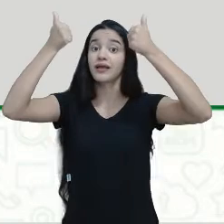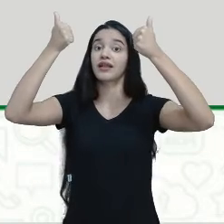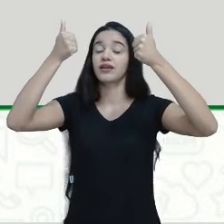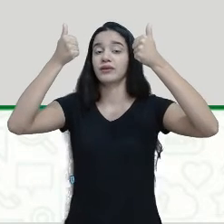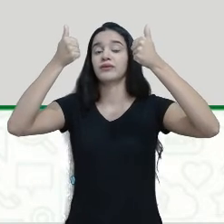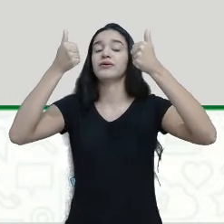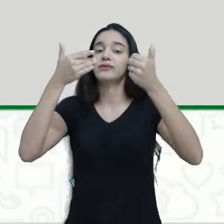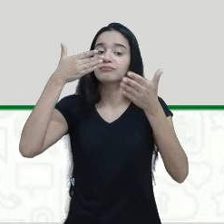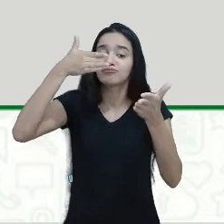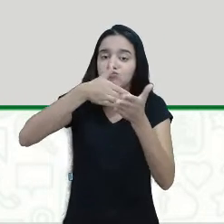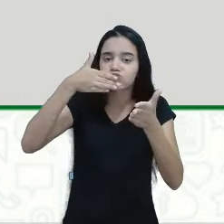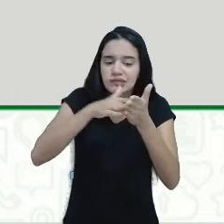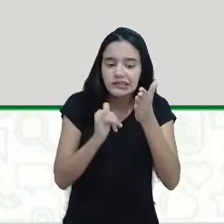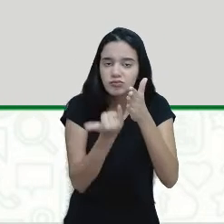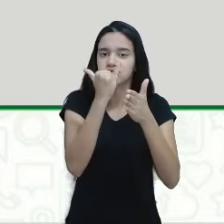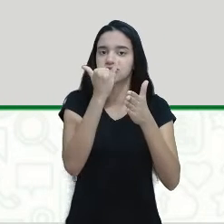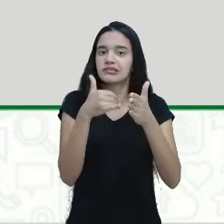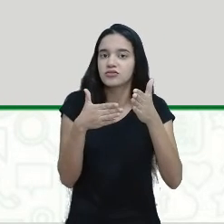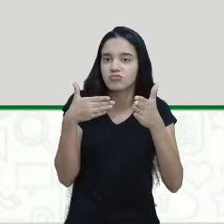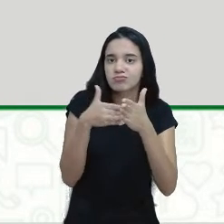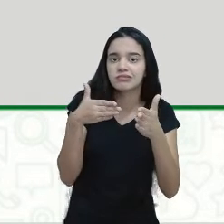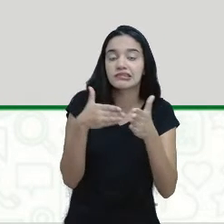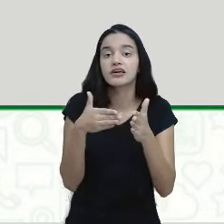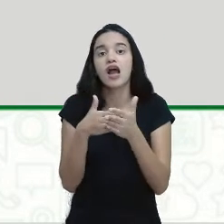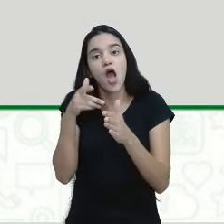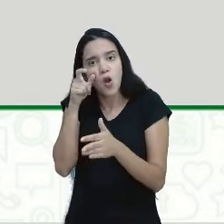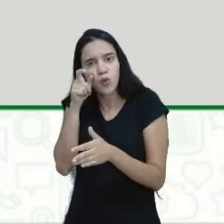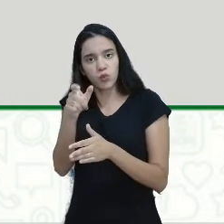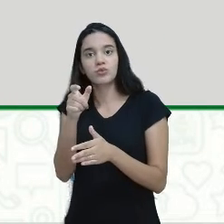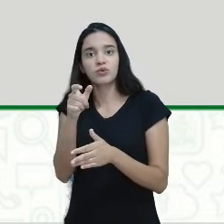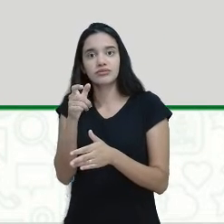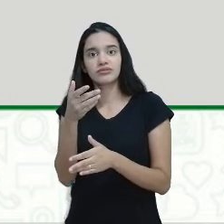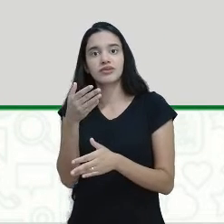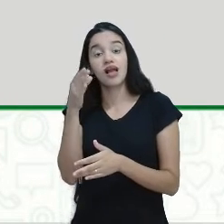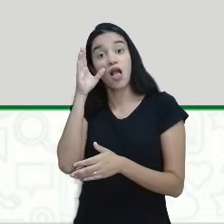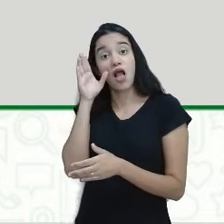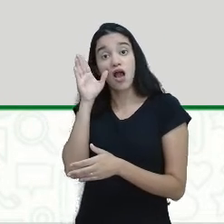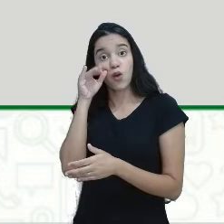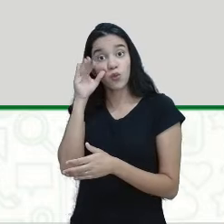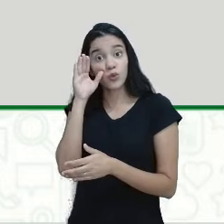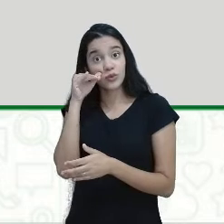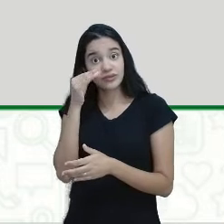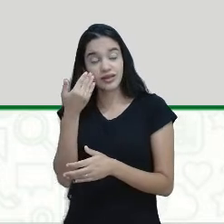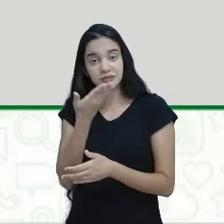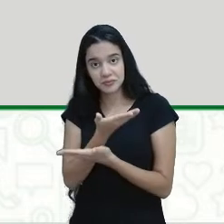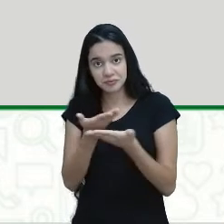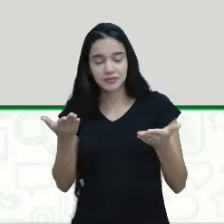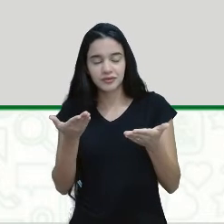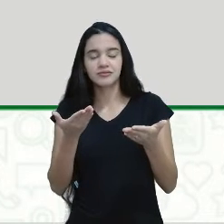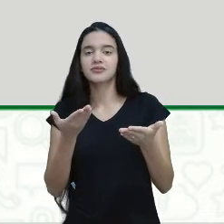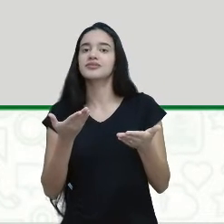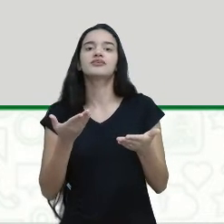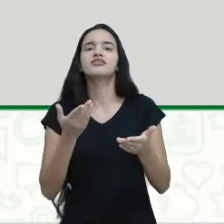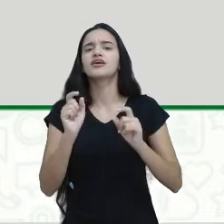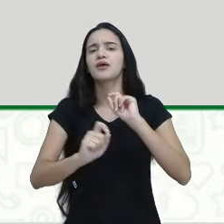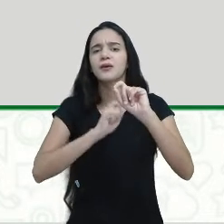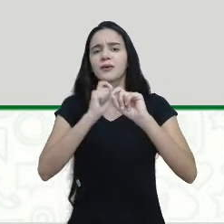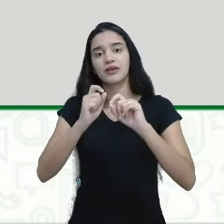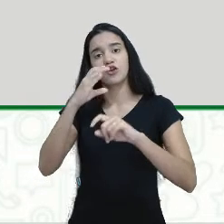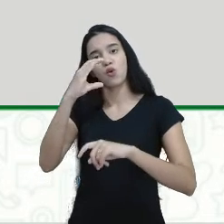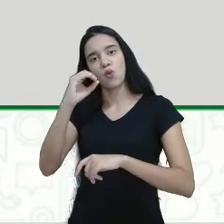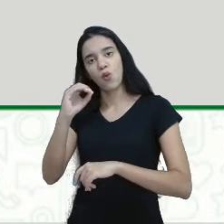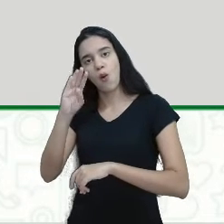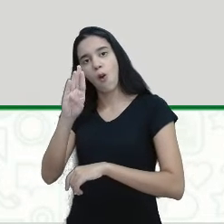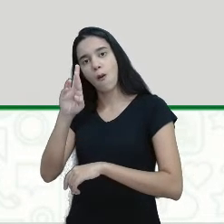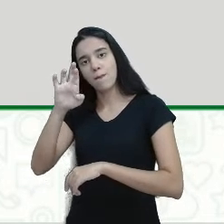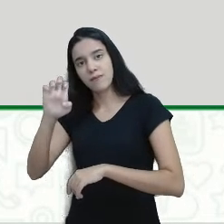o melhor condutor de eletricidade. Então, eu trouxe aí a curiosidade para vocês. O segundo material melhor condutor é o cobre.